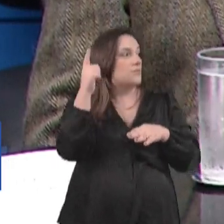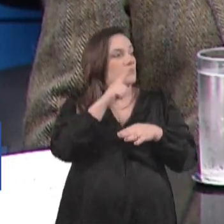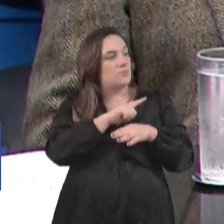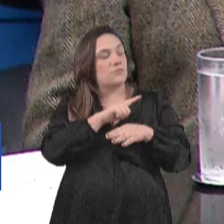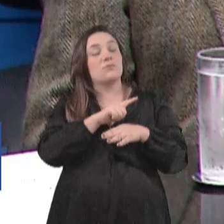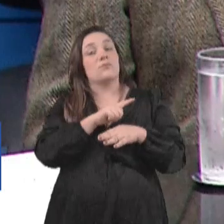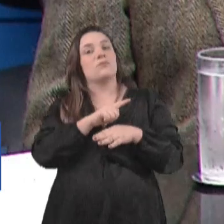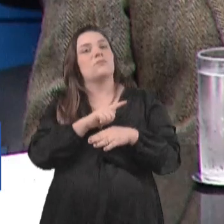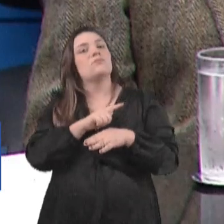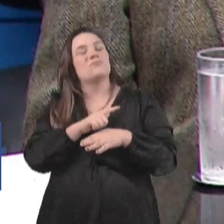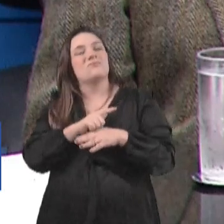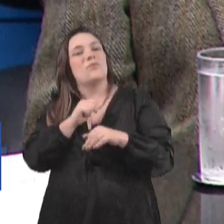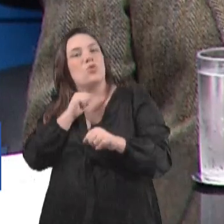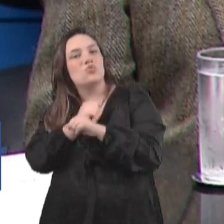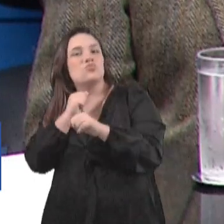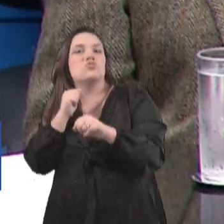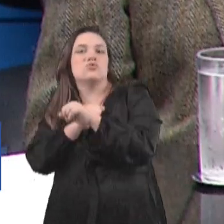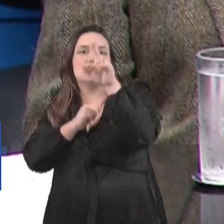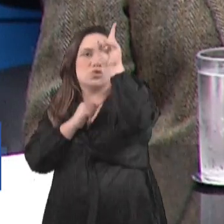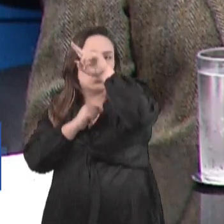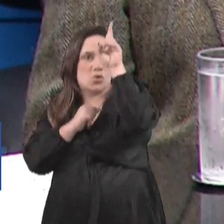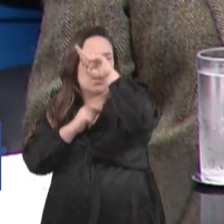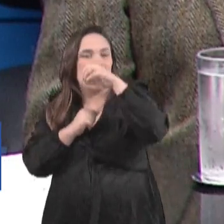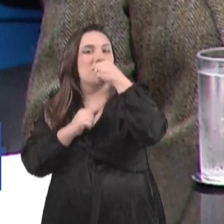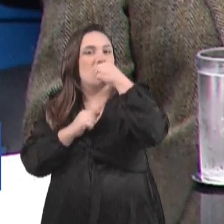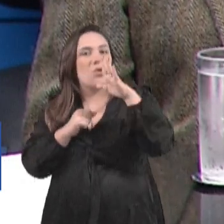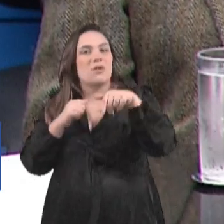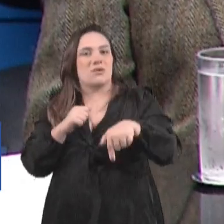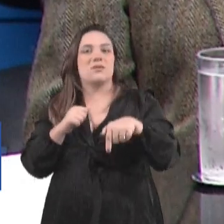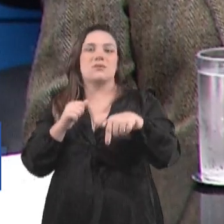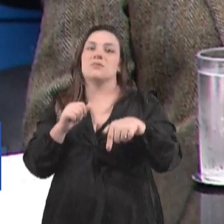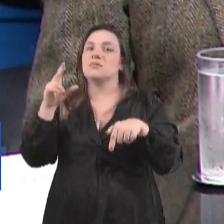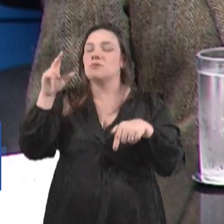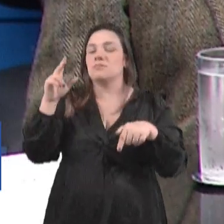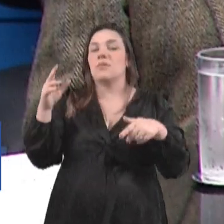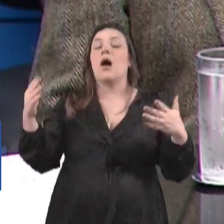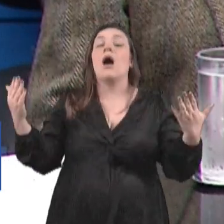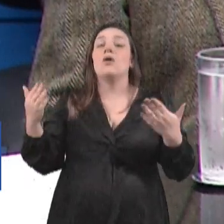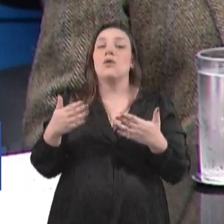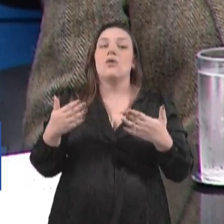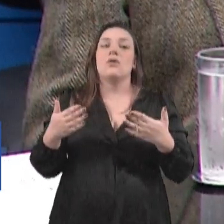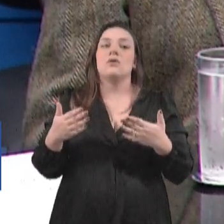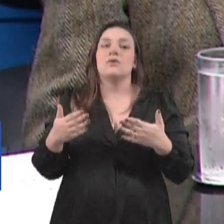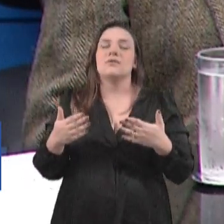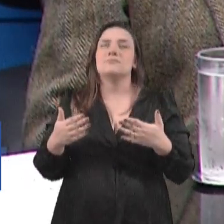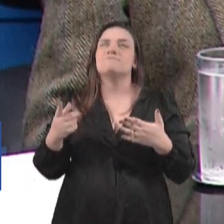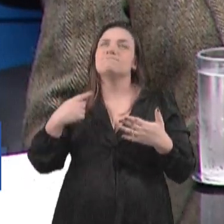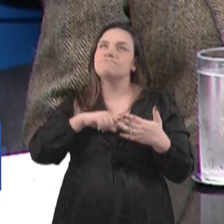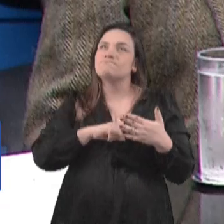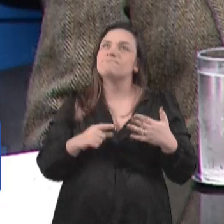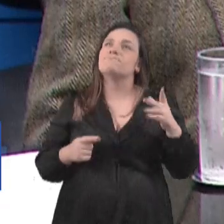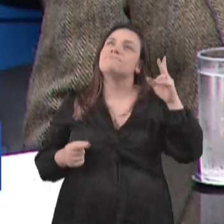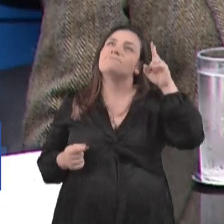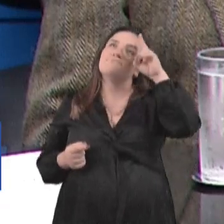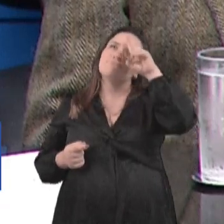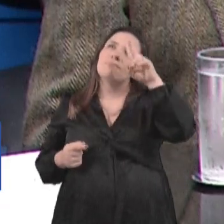as páginas mais nobres da nossa história. Que esta noite seja, portanto, um tributo à memória, mas também